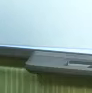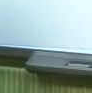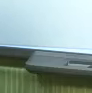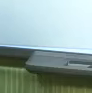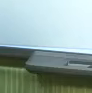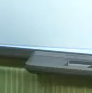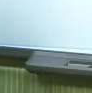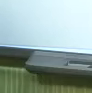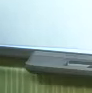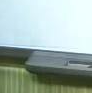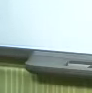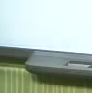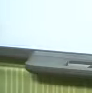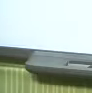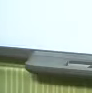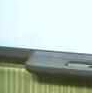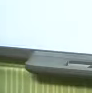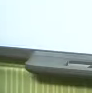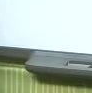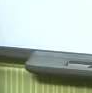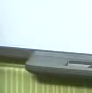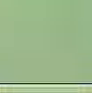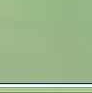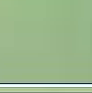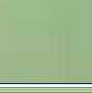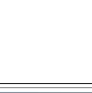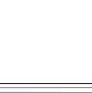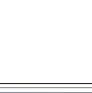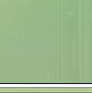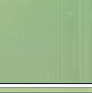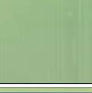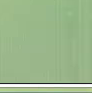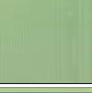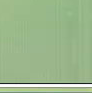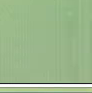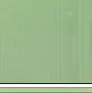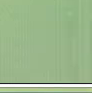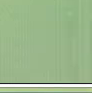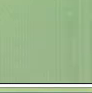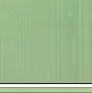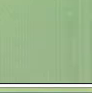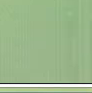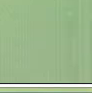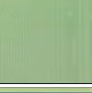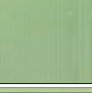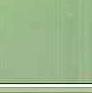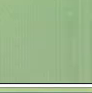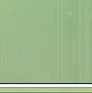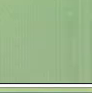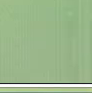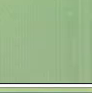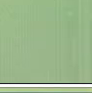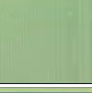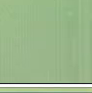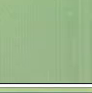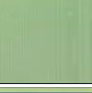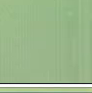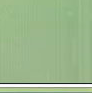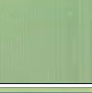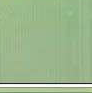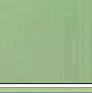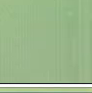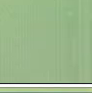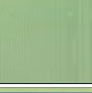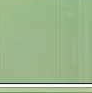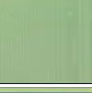delas tem uma característica dessa. Vamos ver aqui quais são as 3, né? 3 condições básicas